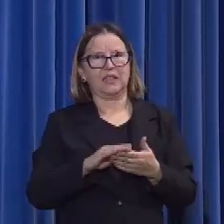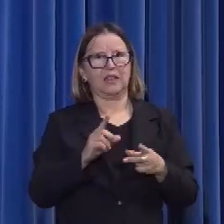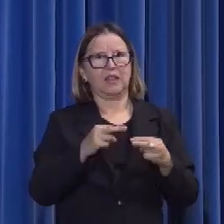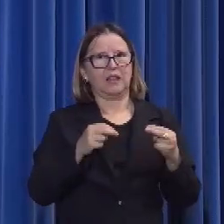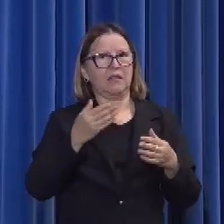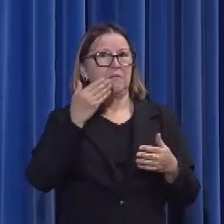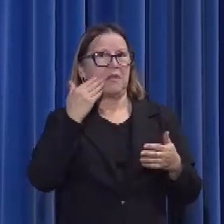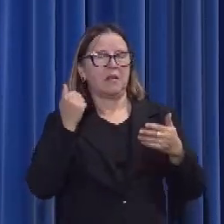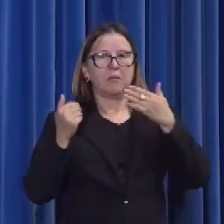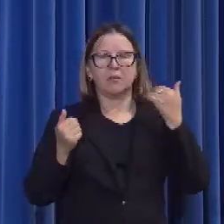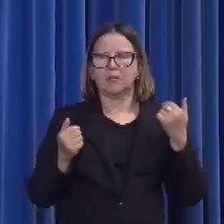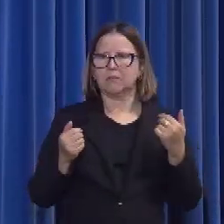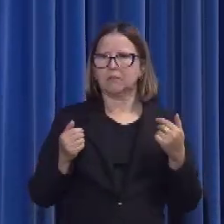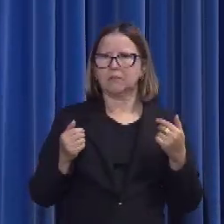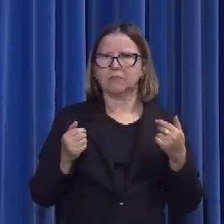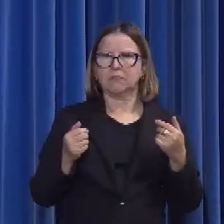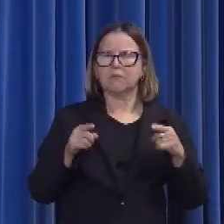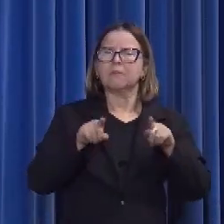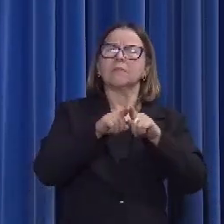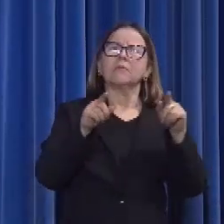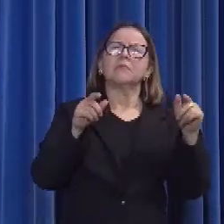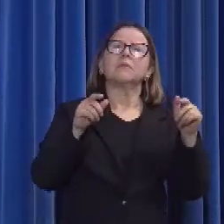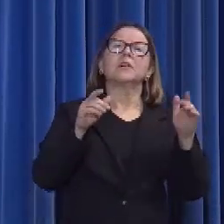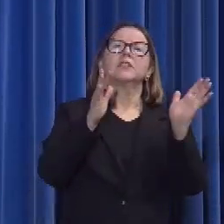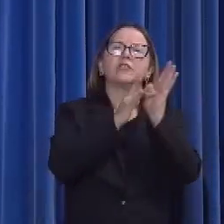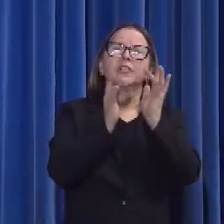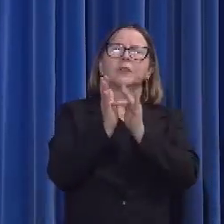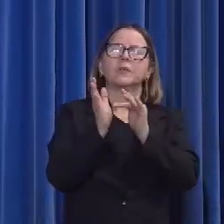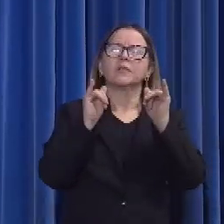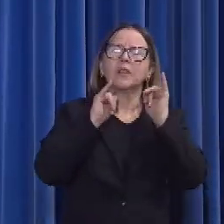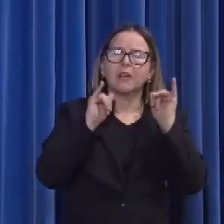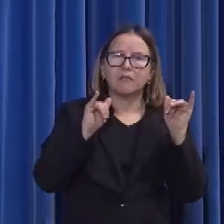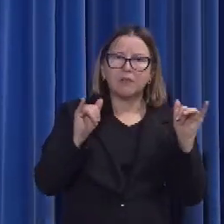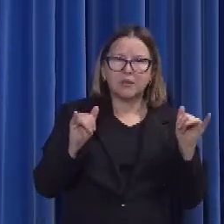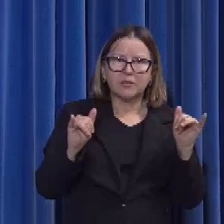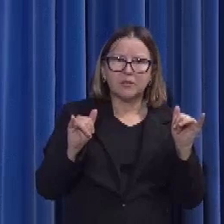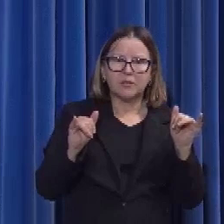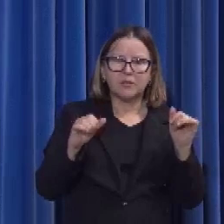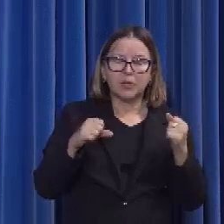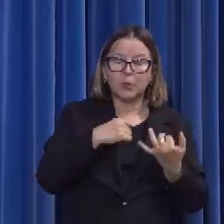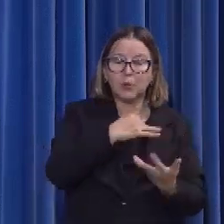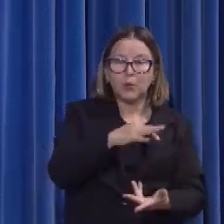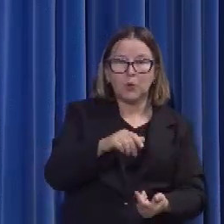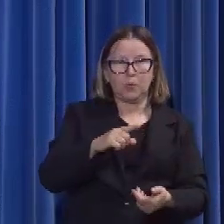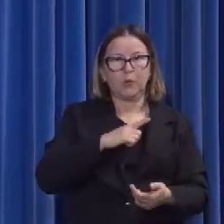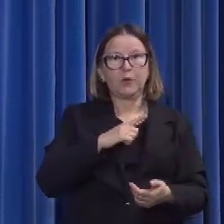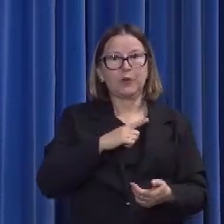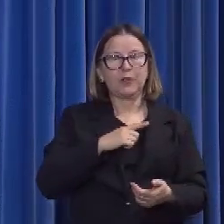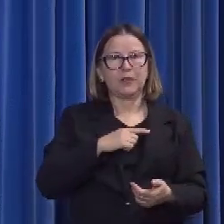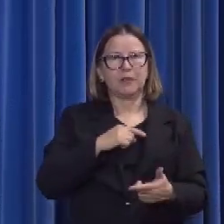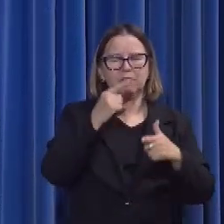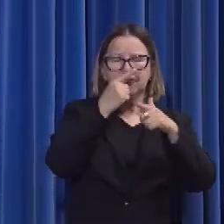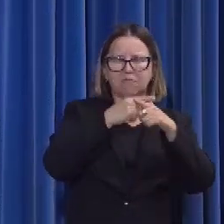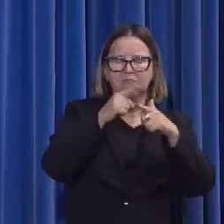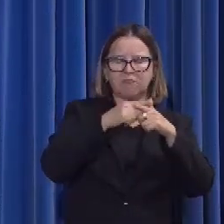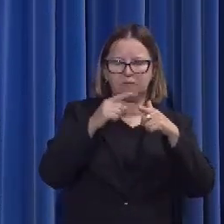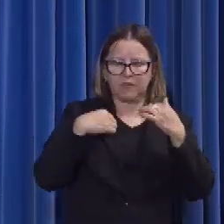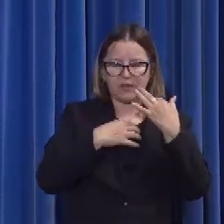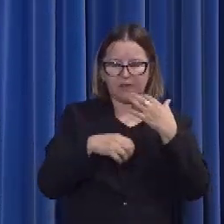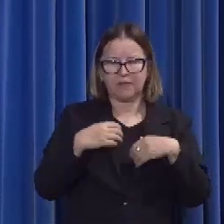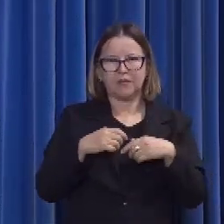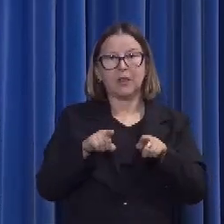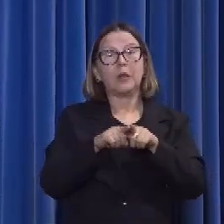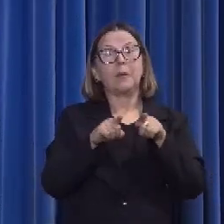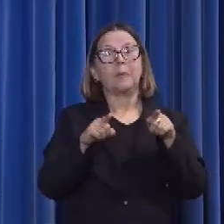Olha, Jesus disse que no mundo nós íamos ter o quê? Tribulações e aflições. Mas ele diz, tem de bom ânimo, porque